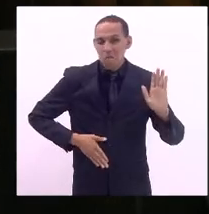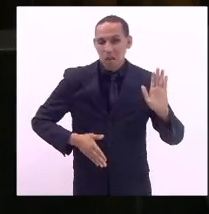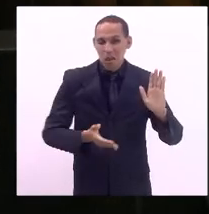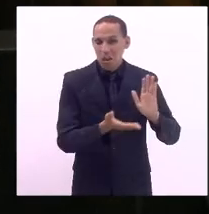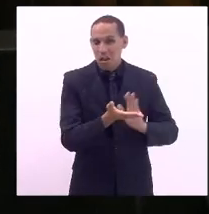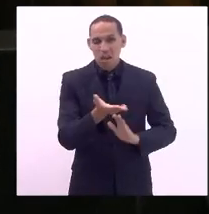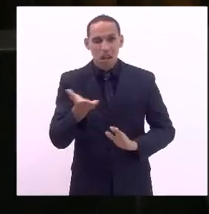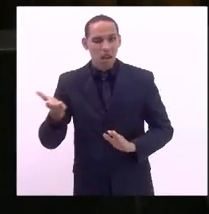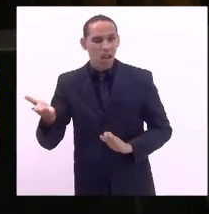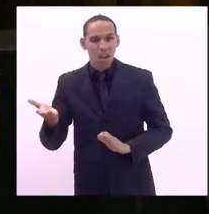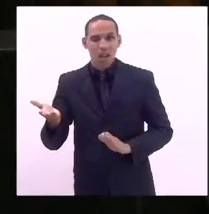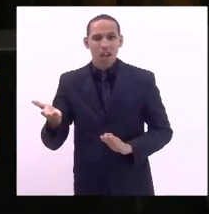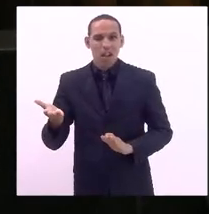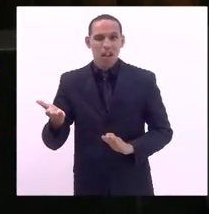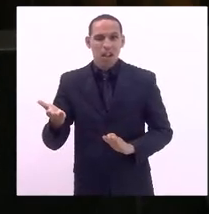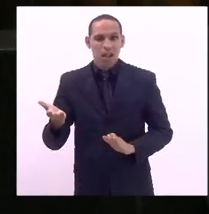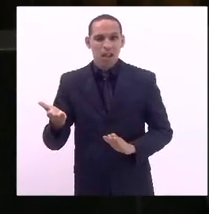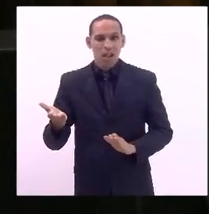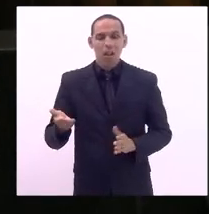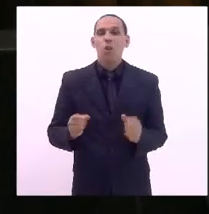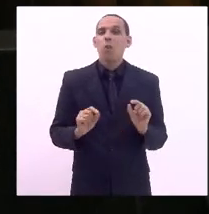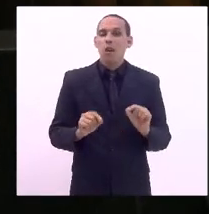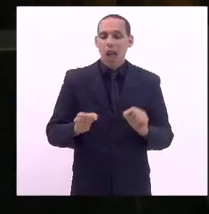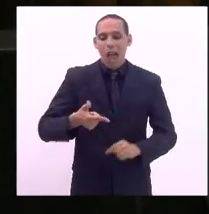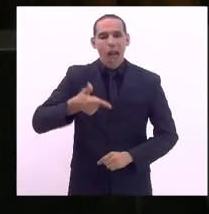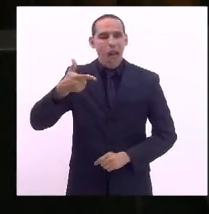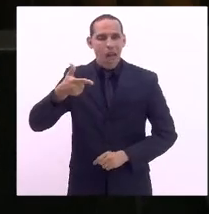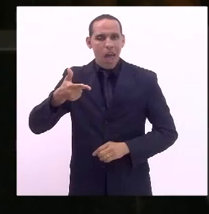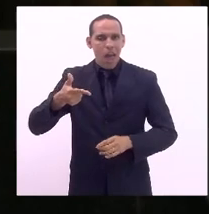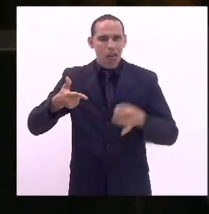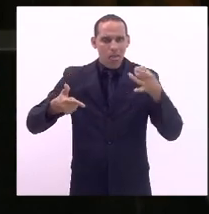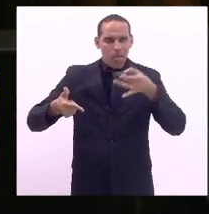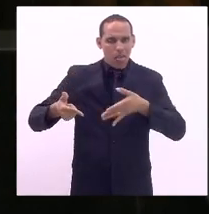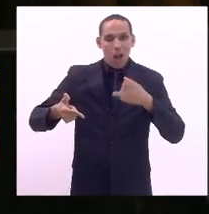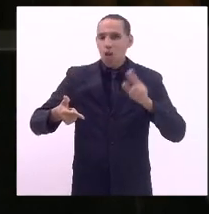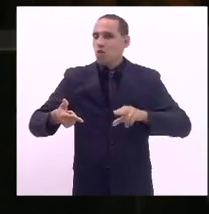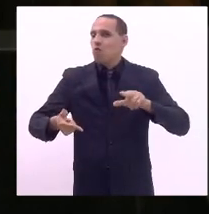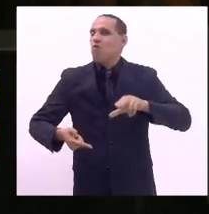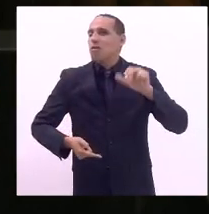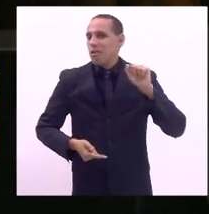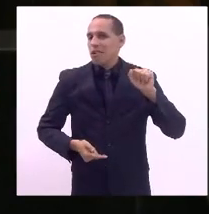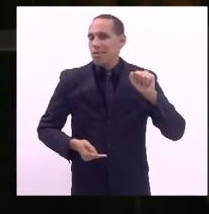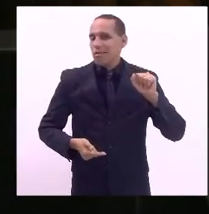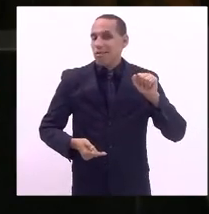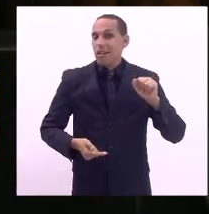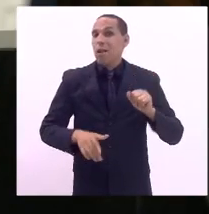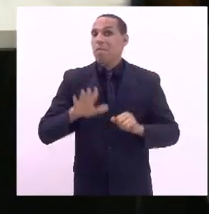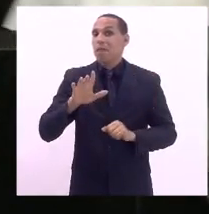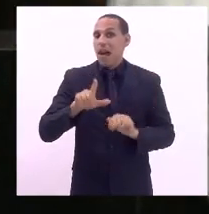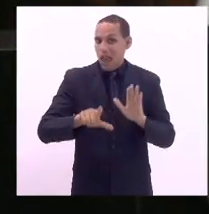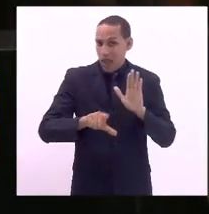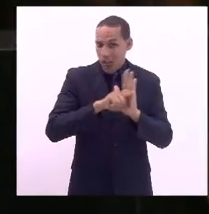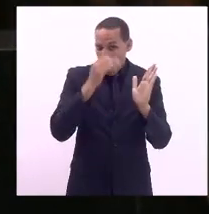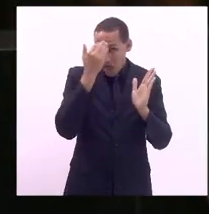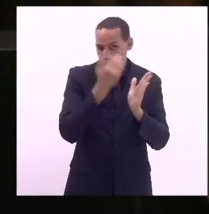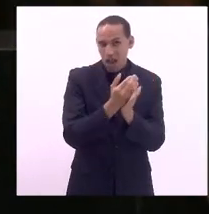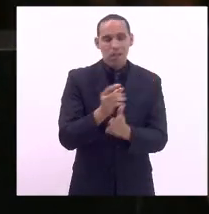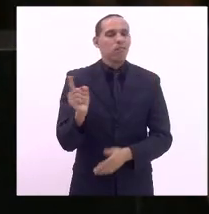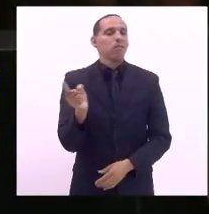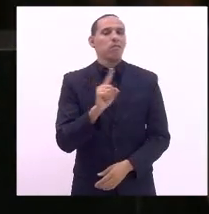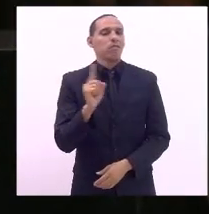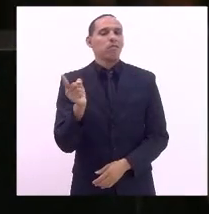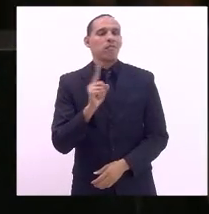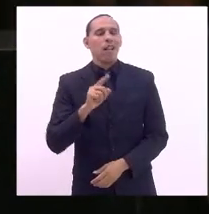Vagabundos esses que nunca abriram mão de estarem armados, obviamente, de forma ilegal. Não é